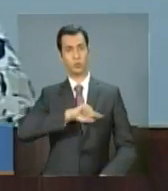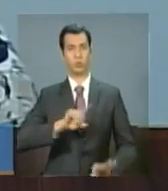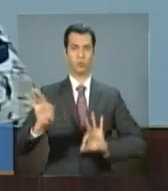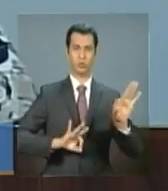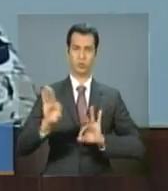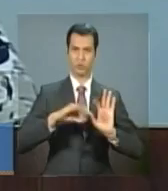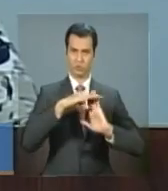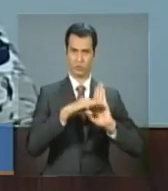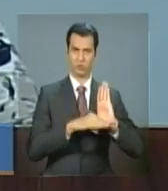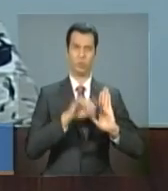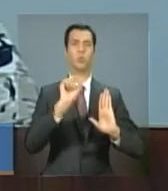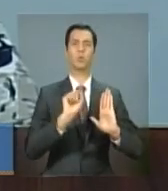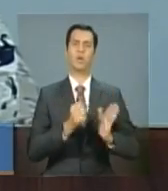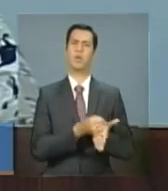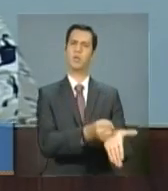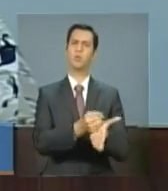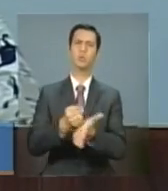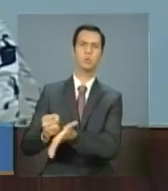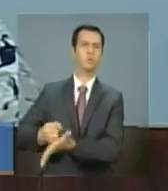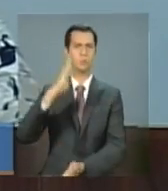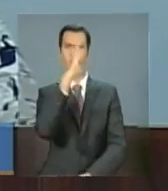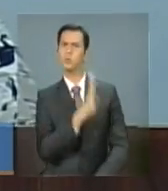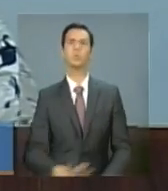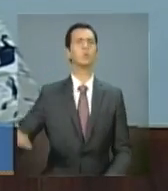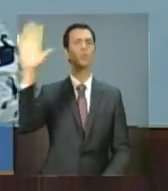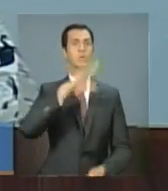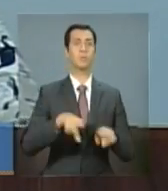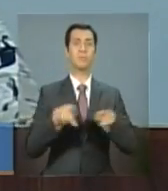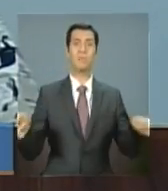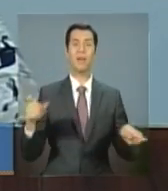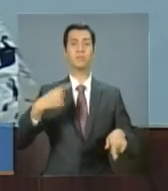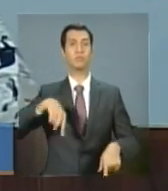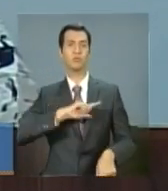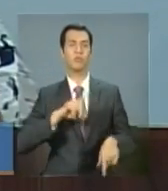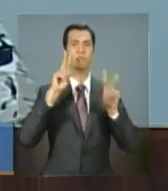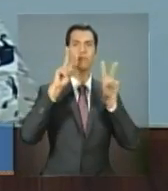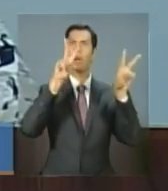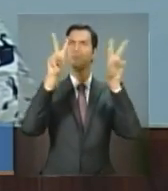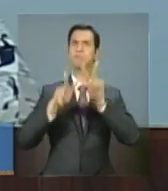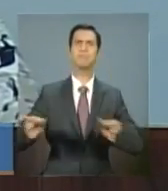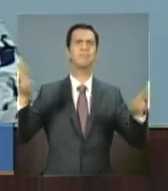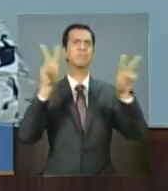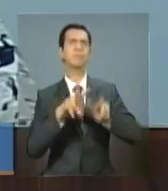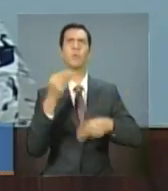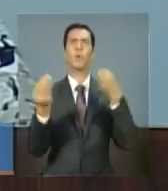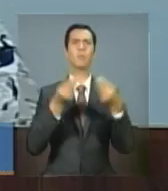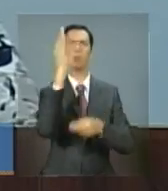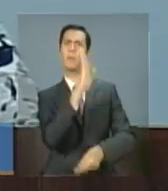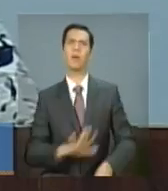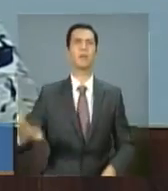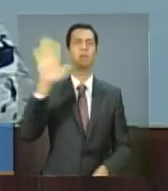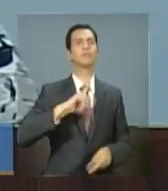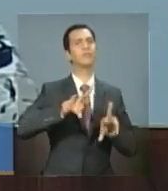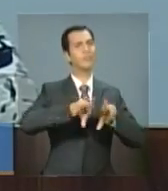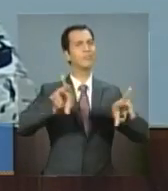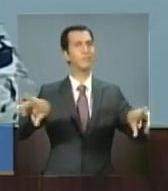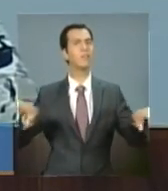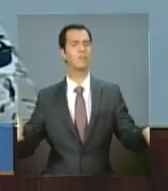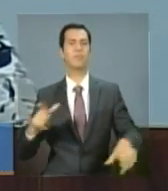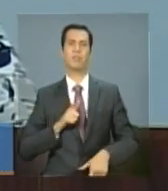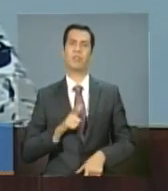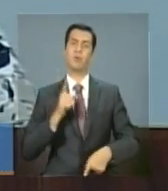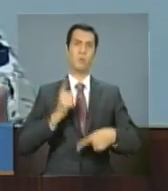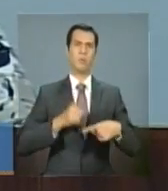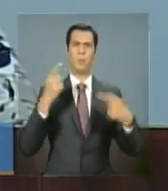Brasil todo, mas é um plano que olha cada uma das regiões de forma diferenciada. Para nós é importante que o plano não seja um plano